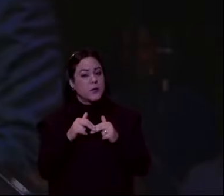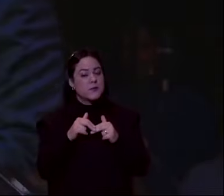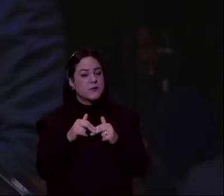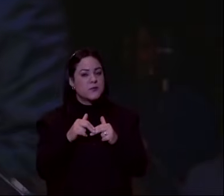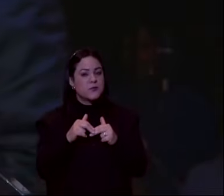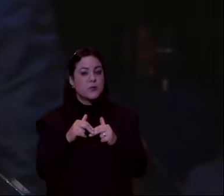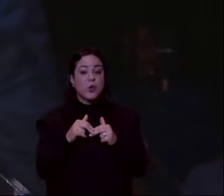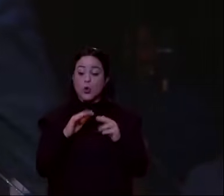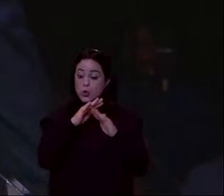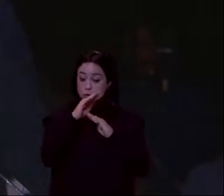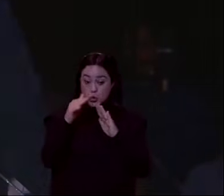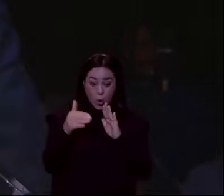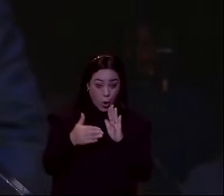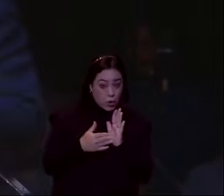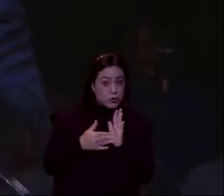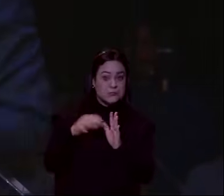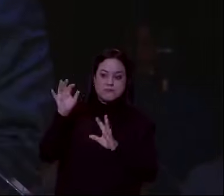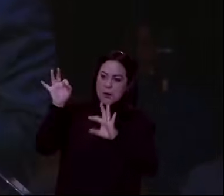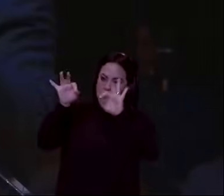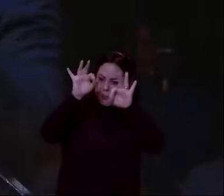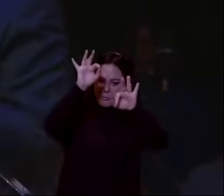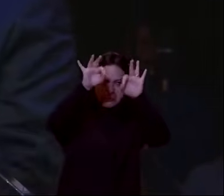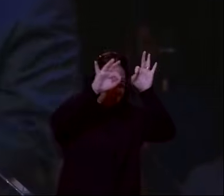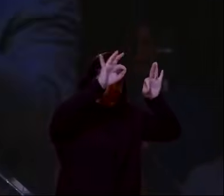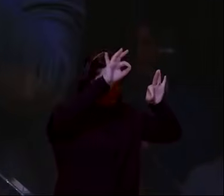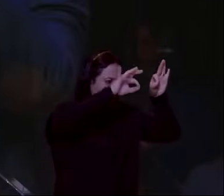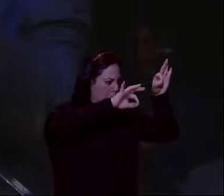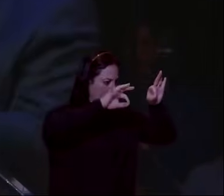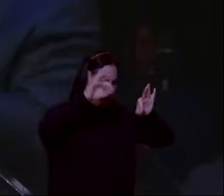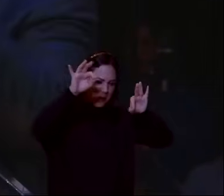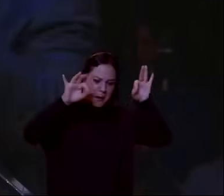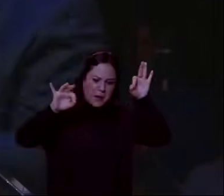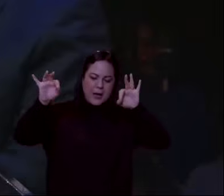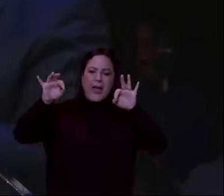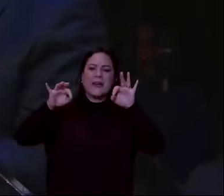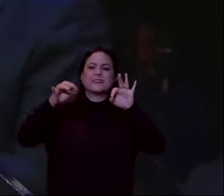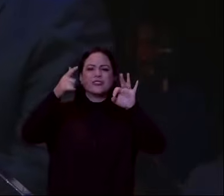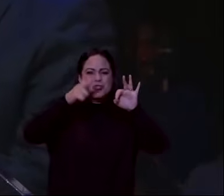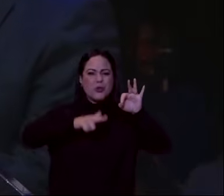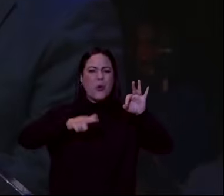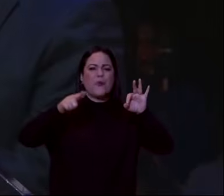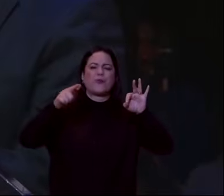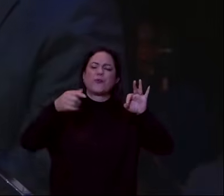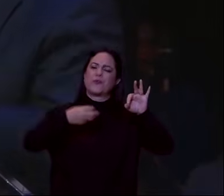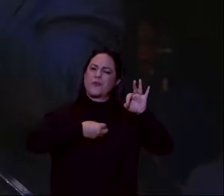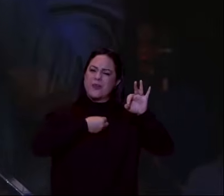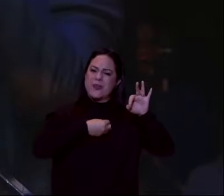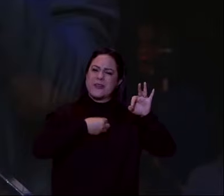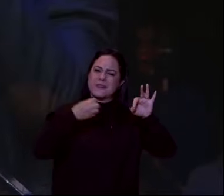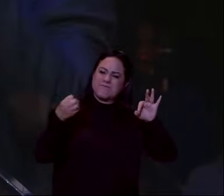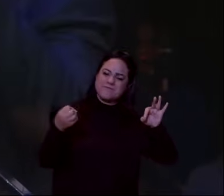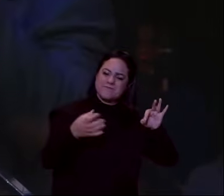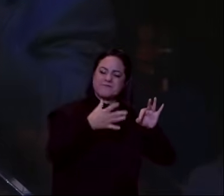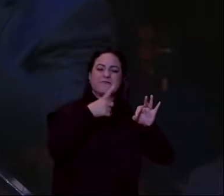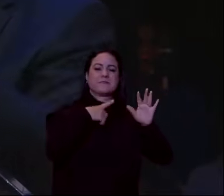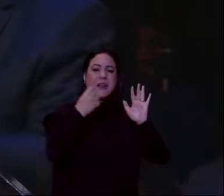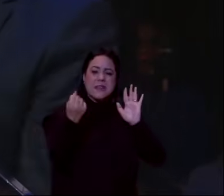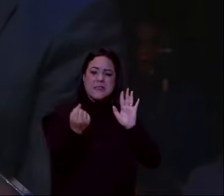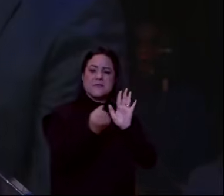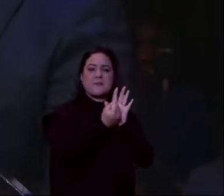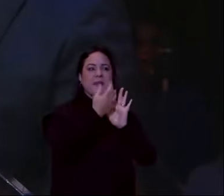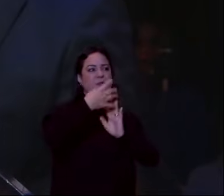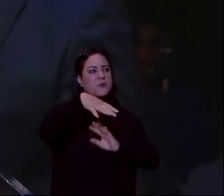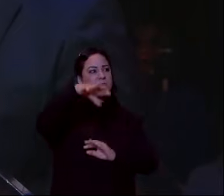deles ficou de fora, pois todos quantos nasceram de novo em Cristo Jesus, foram selados